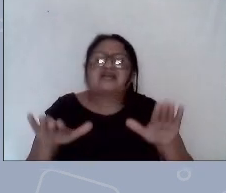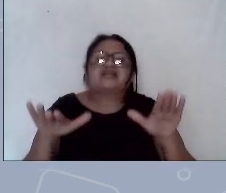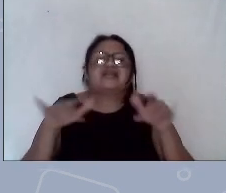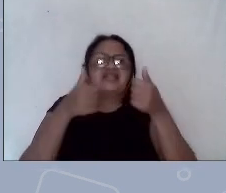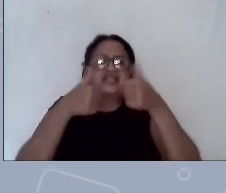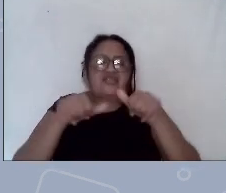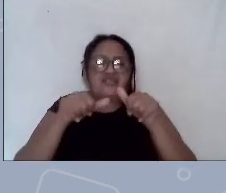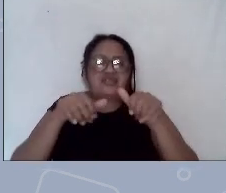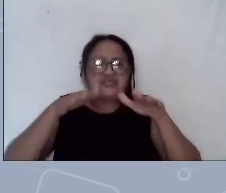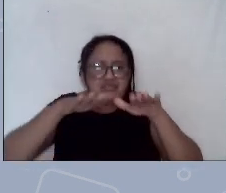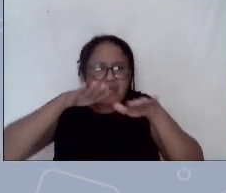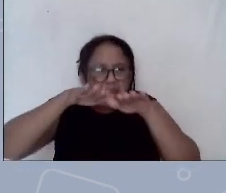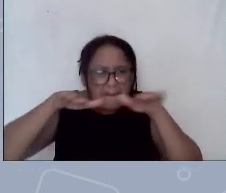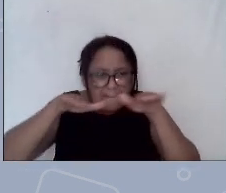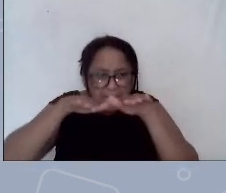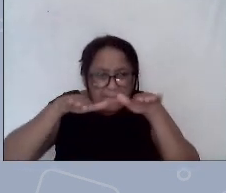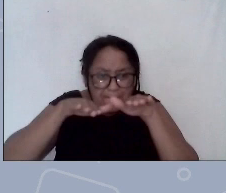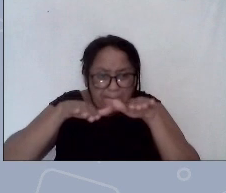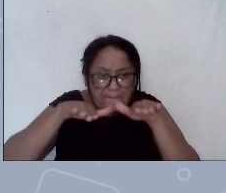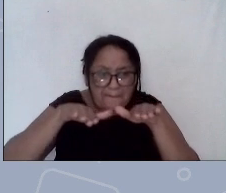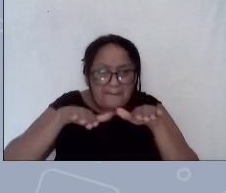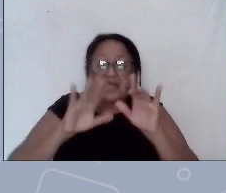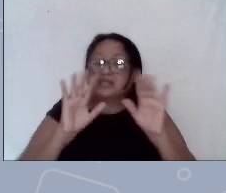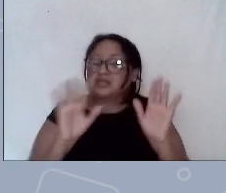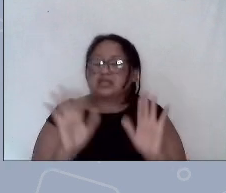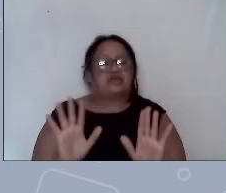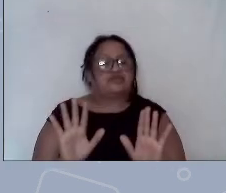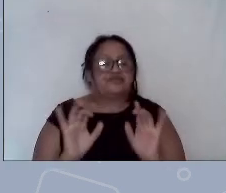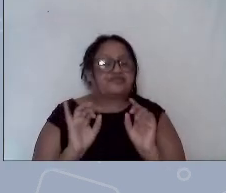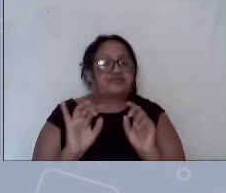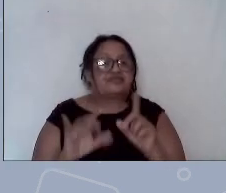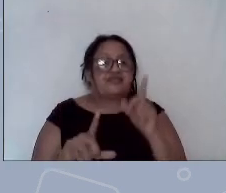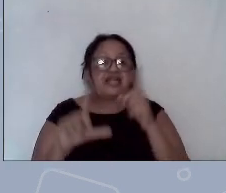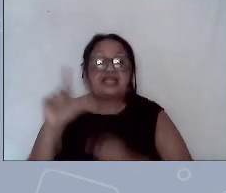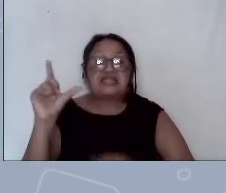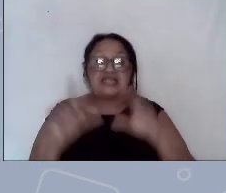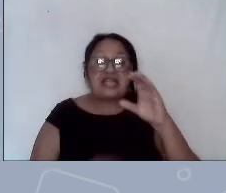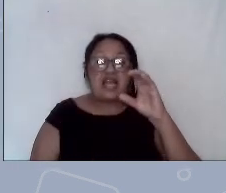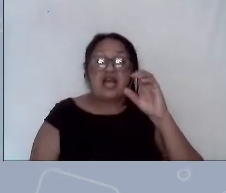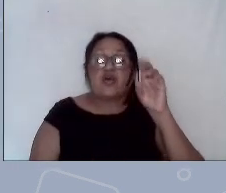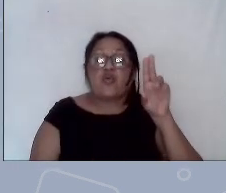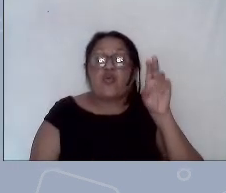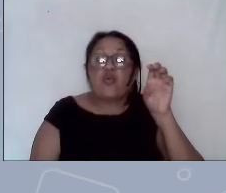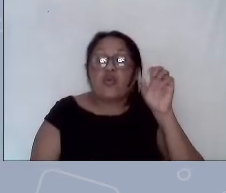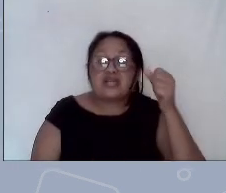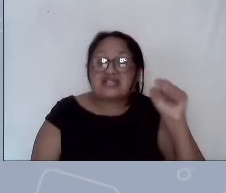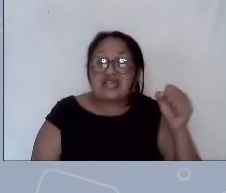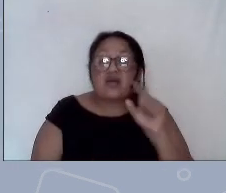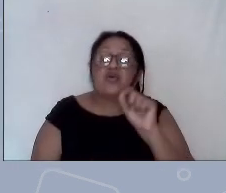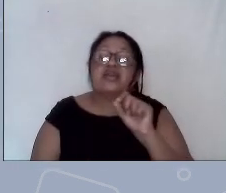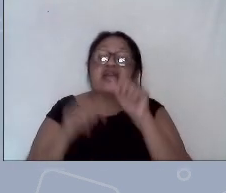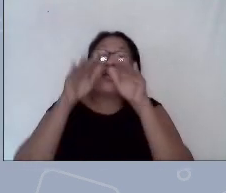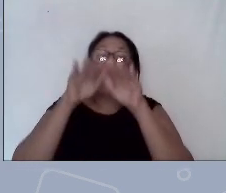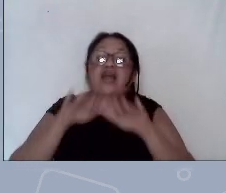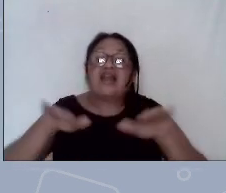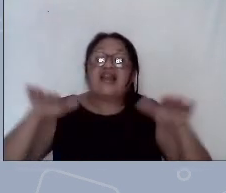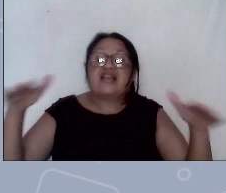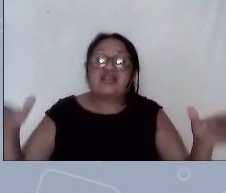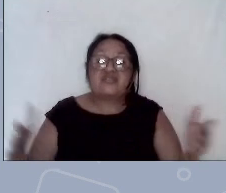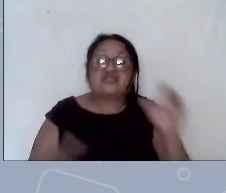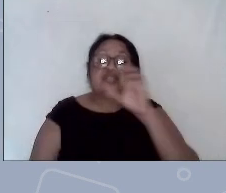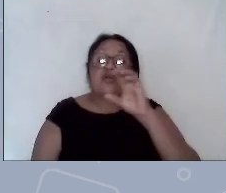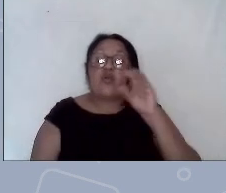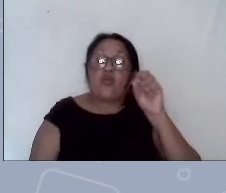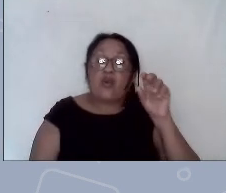sedimentar então não é do que a gente está falando cuesta o que é um relevo de cuesta ou um